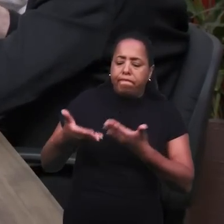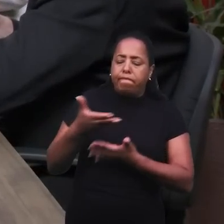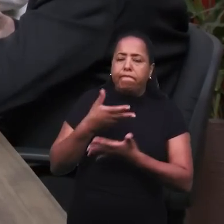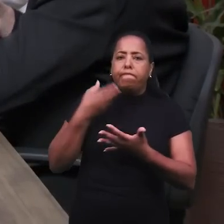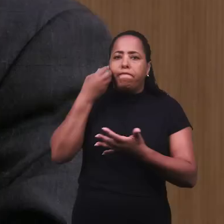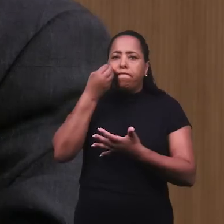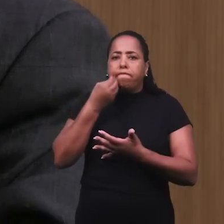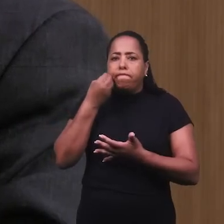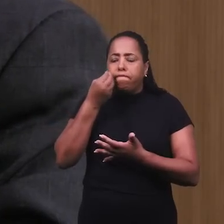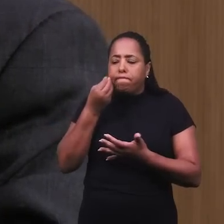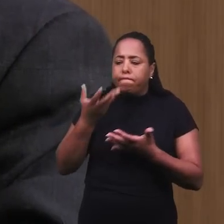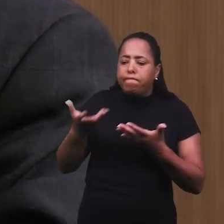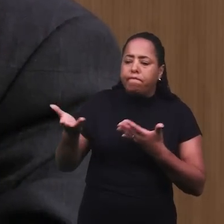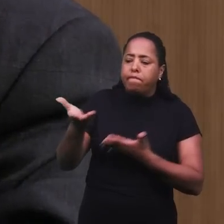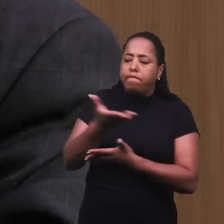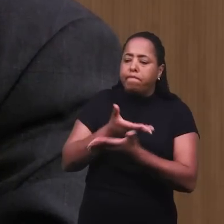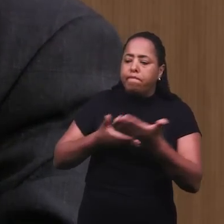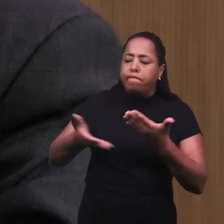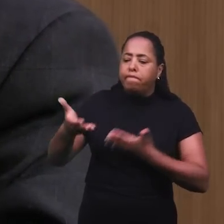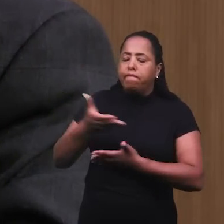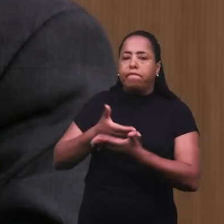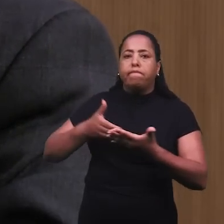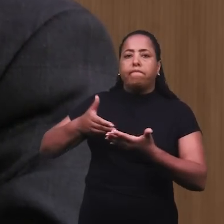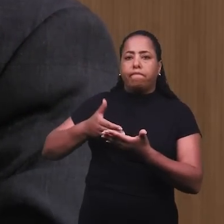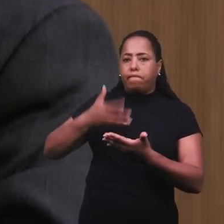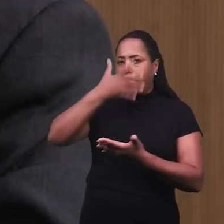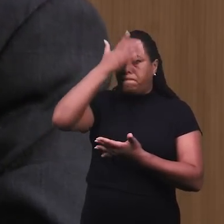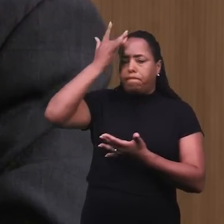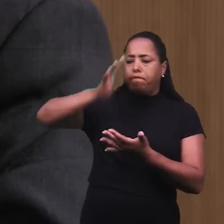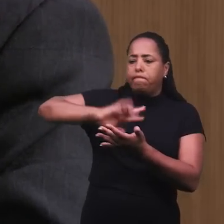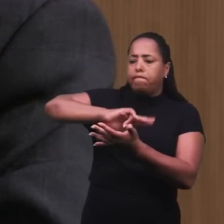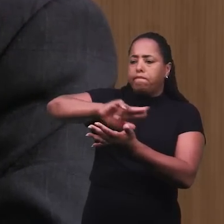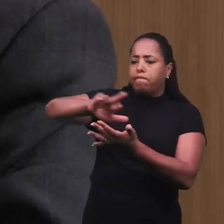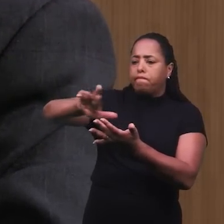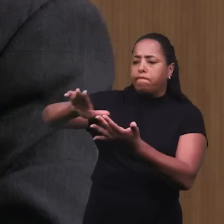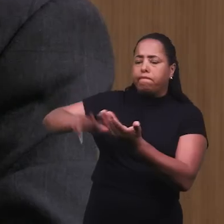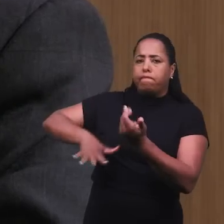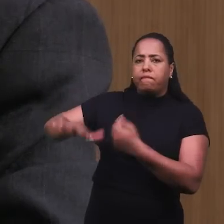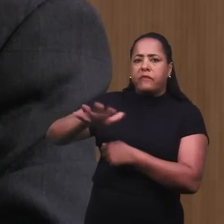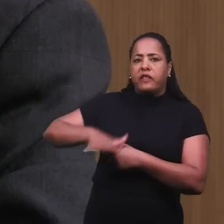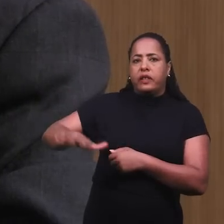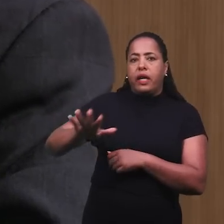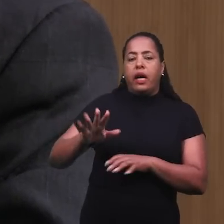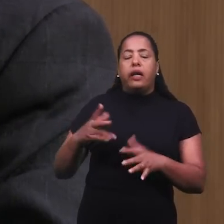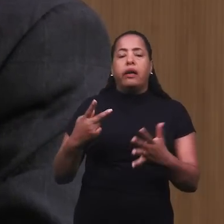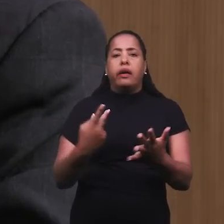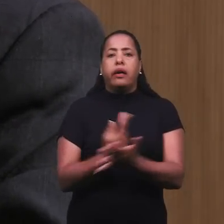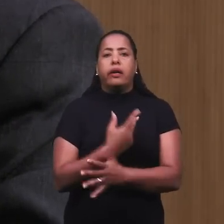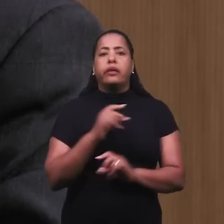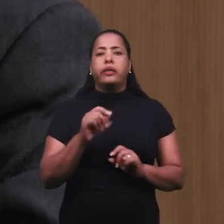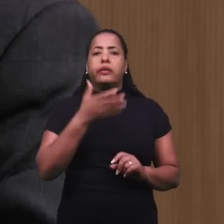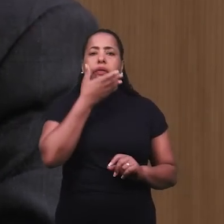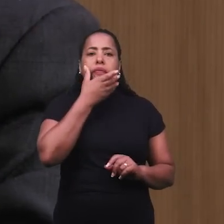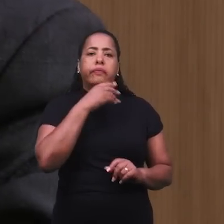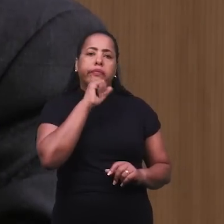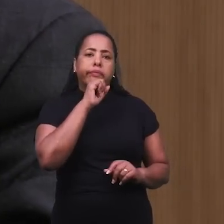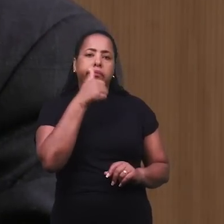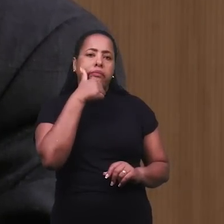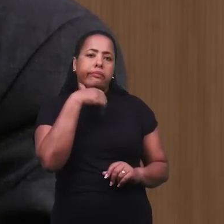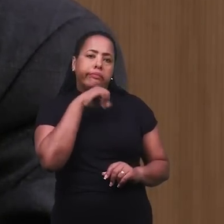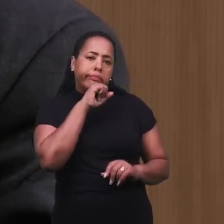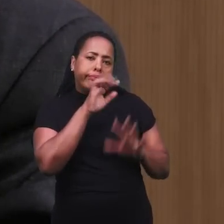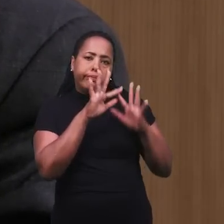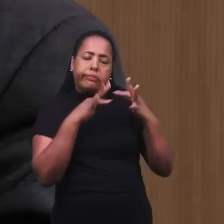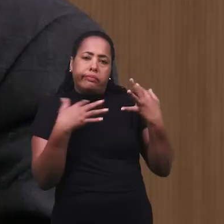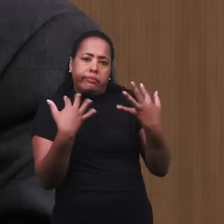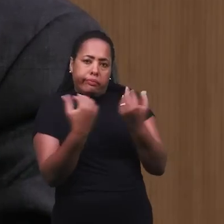convivências com pessoas de diversas áreas. Né? Então, o que acontece? O pai, a mãe, e a gente